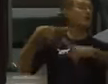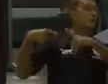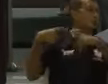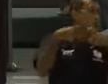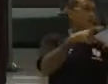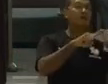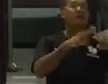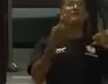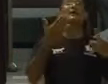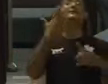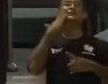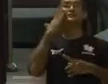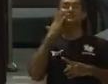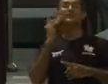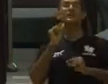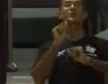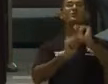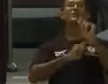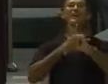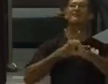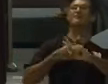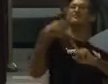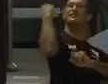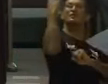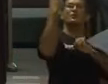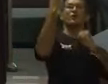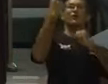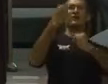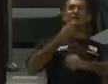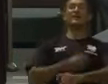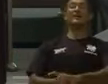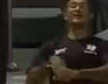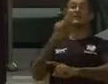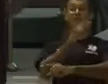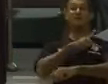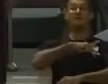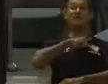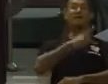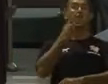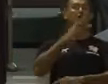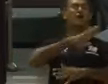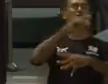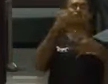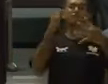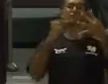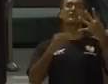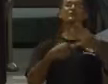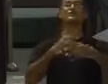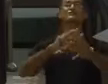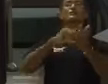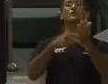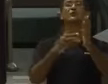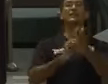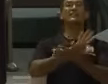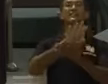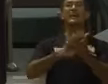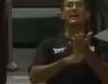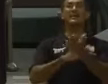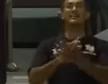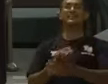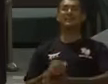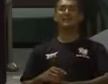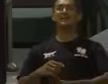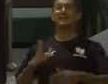mas também eu sei o que é vitória. E ele diz: em toda maneira, ou seja, nada me pega